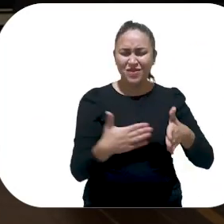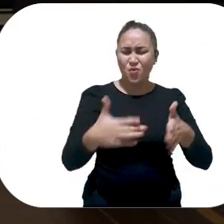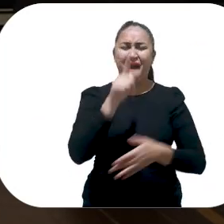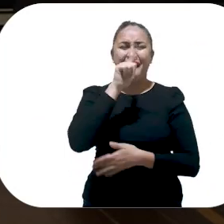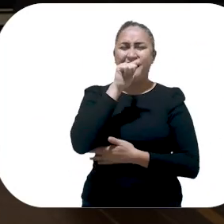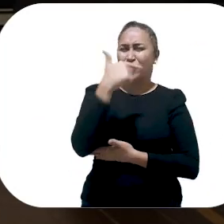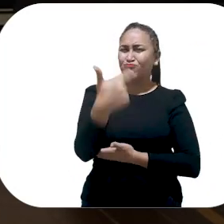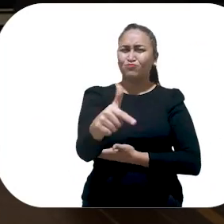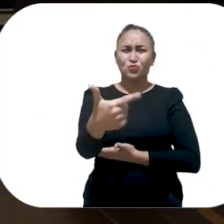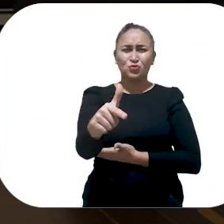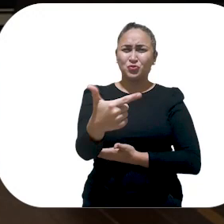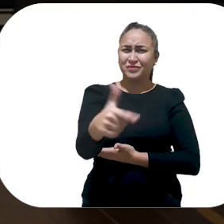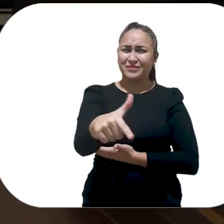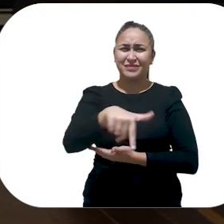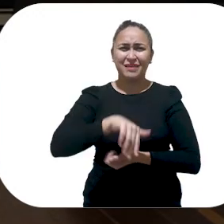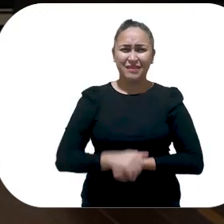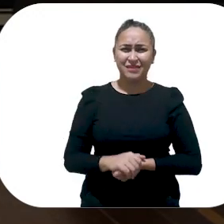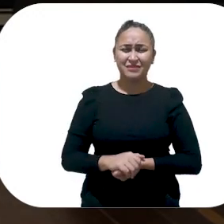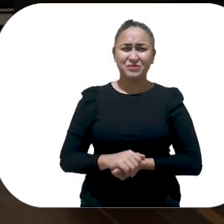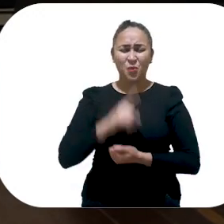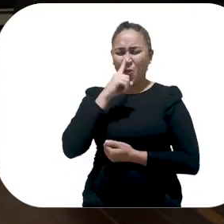a poluição dos mares,